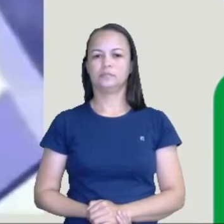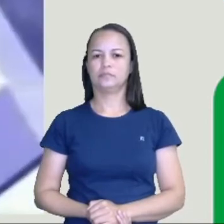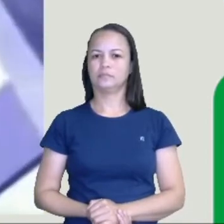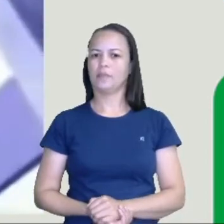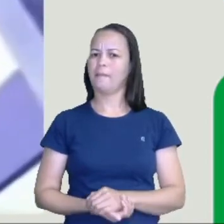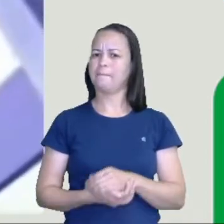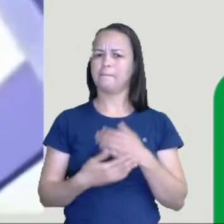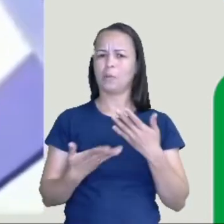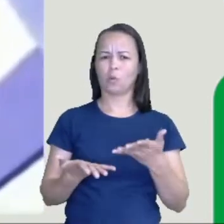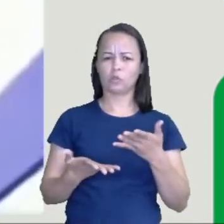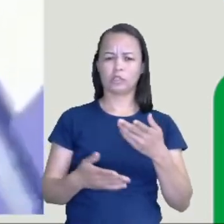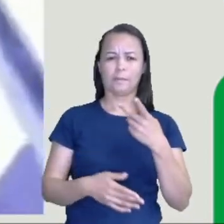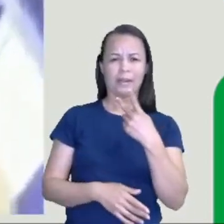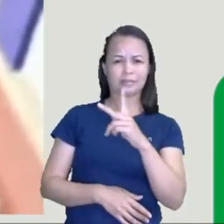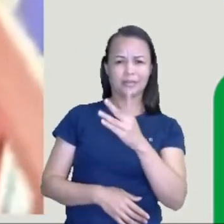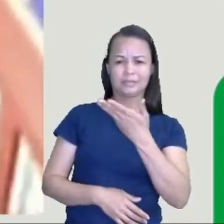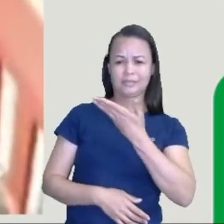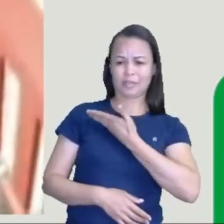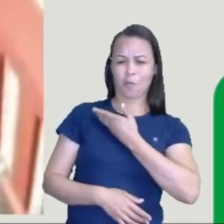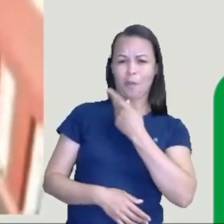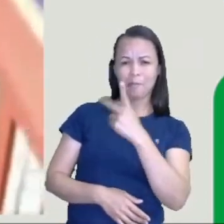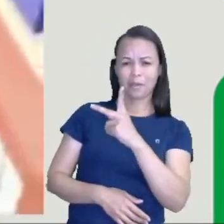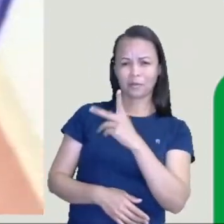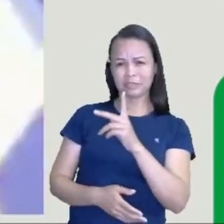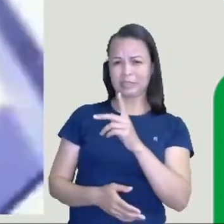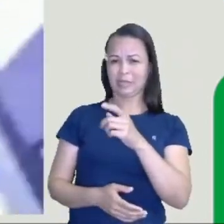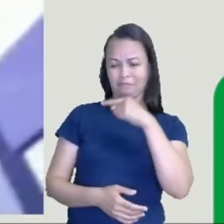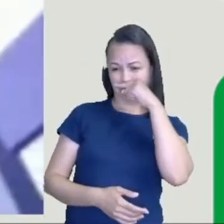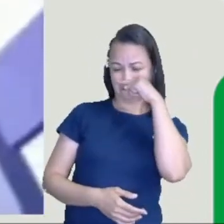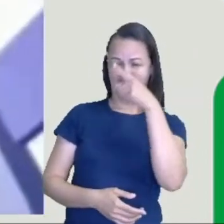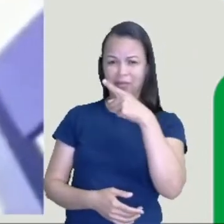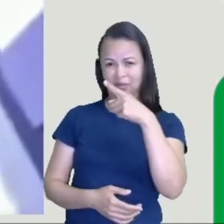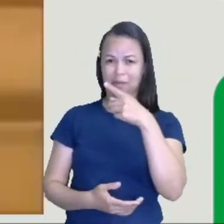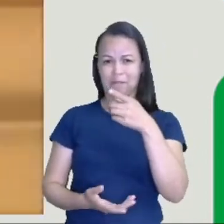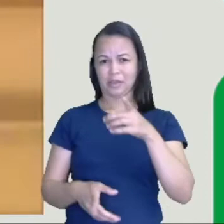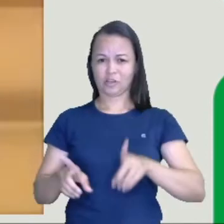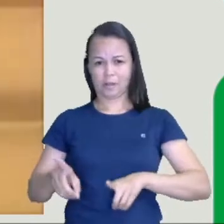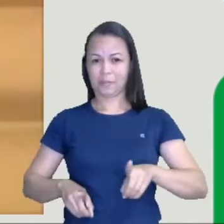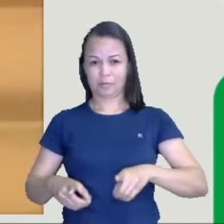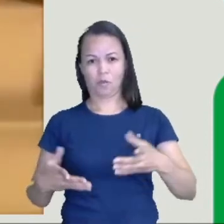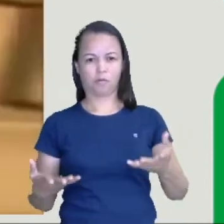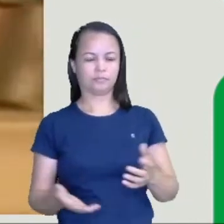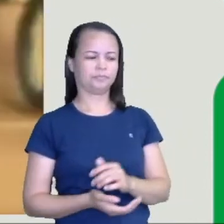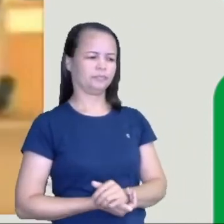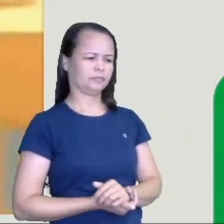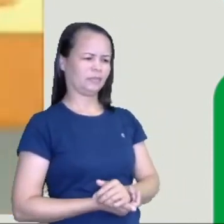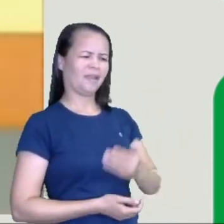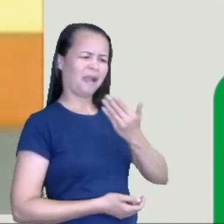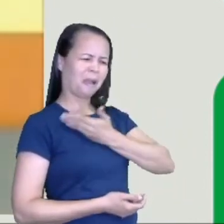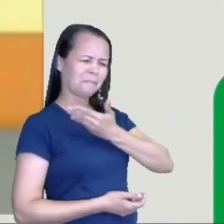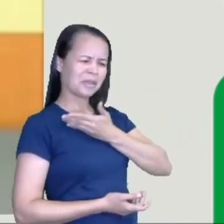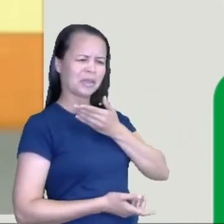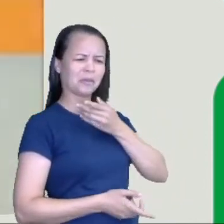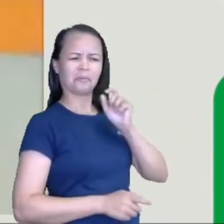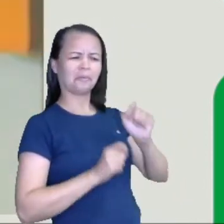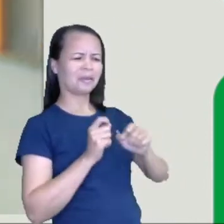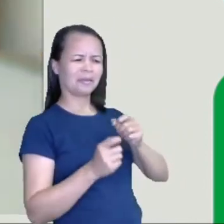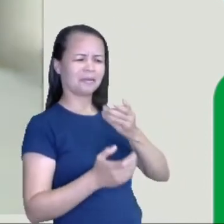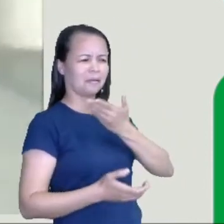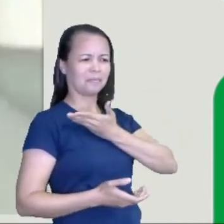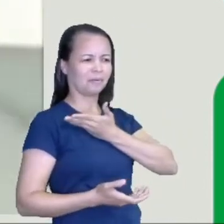Puxa, mas esse cara amigo seu deve de ser muito metida besta, né, primo? Amigo? Que